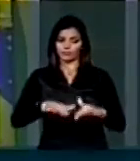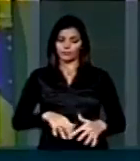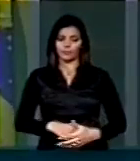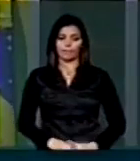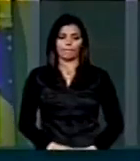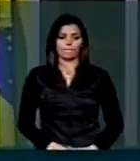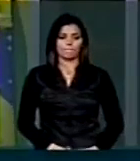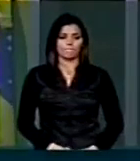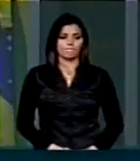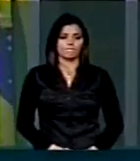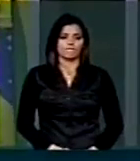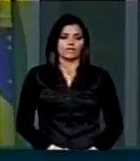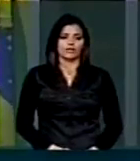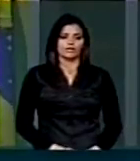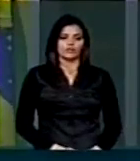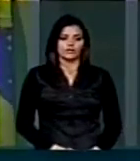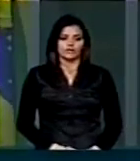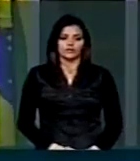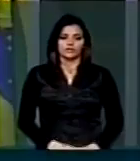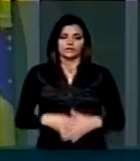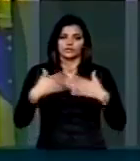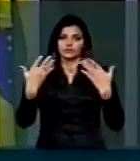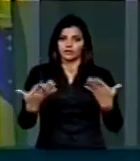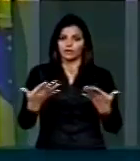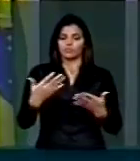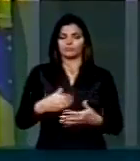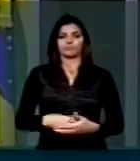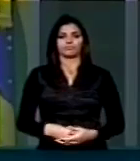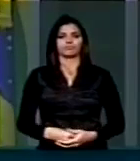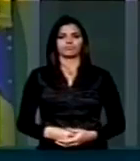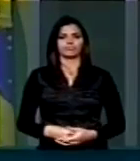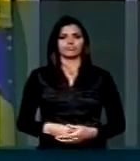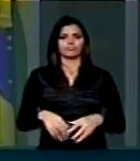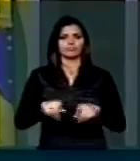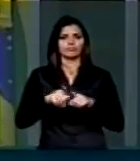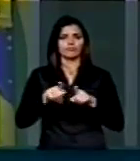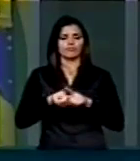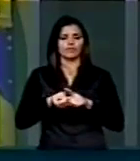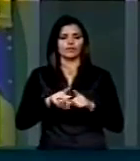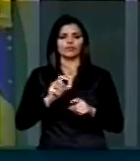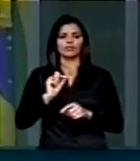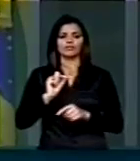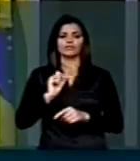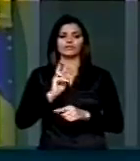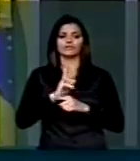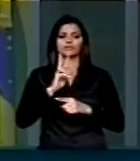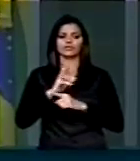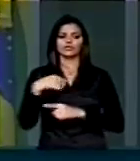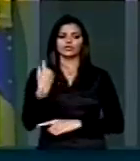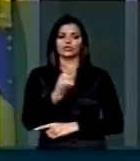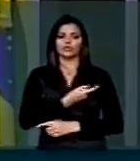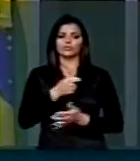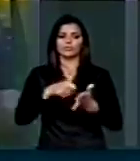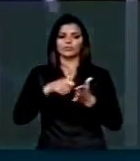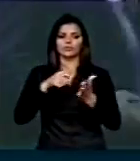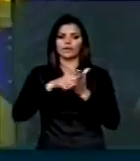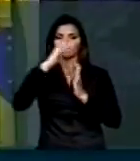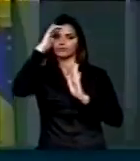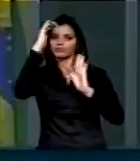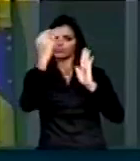Ok. Senhoras e senhores, considerando os deveres a que todos nós estamos obrigados a